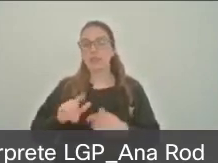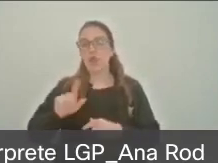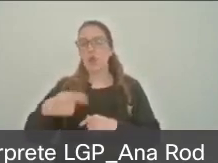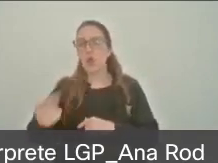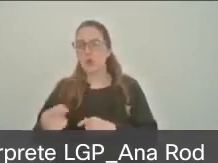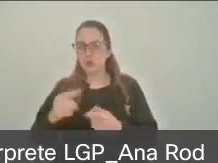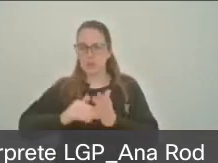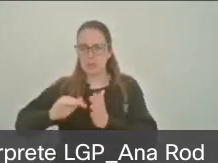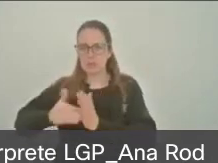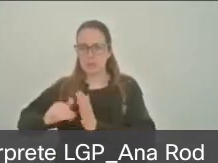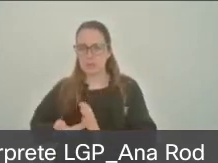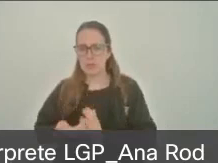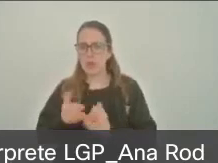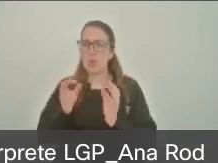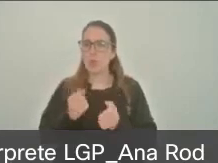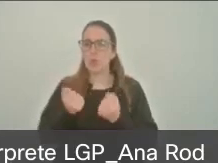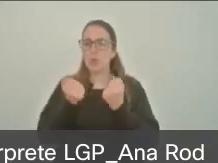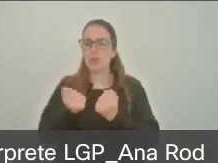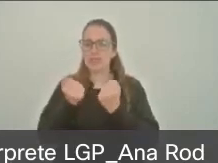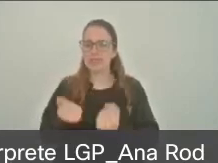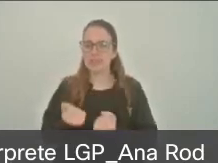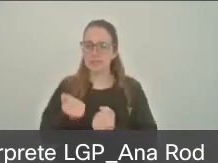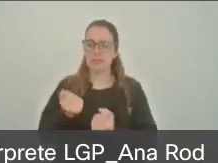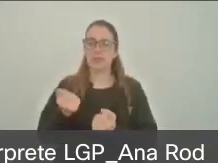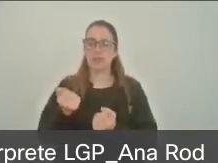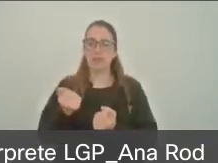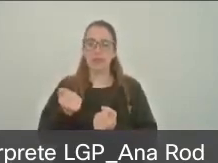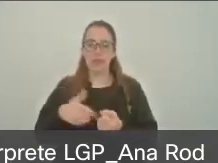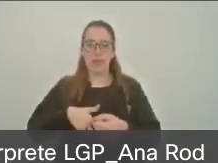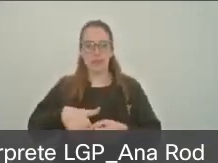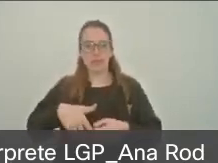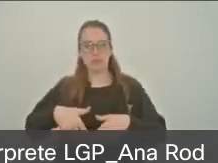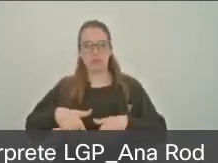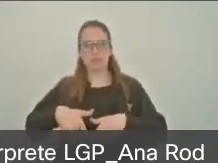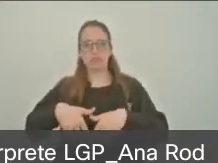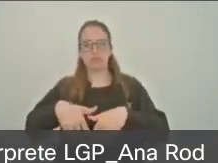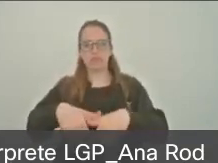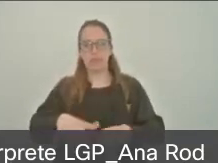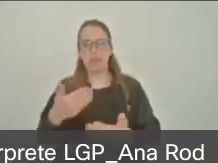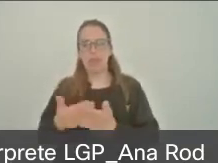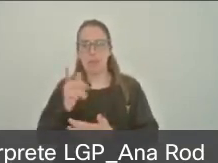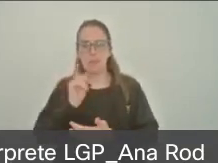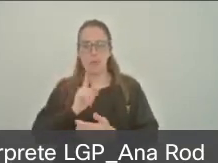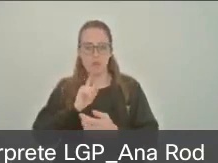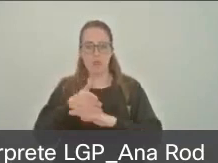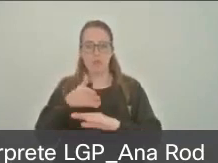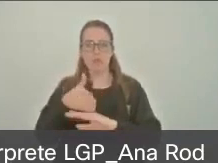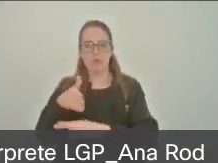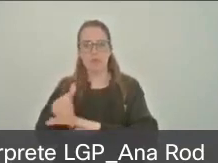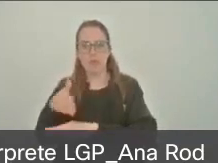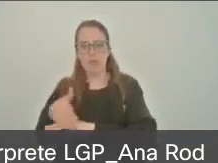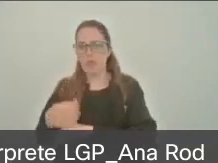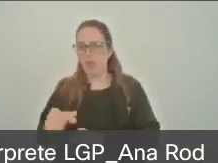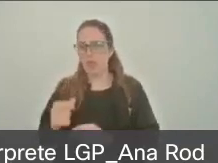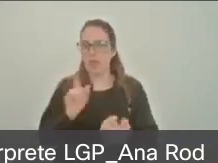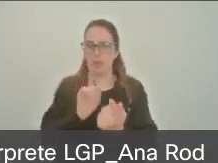são essenciais à vigilância da gravidez, ou seja, a preocupação fundamental passou por garantir que as utentes tinham acesso